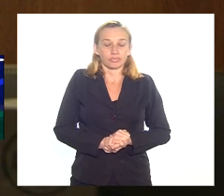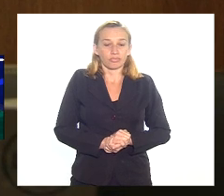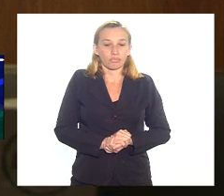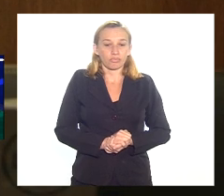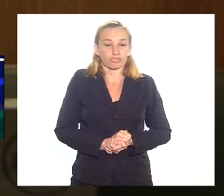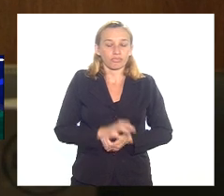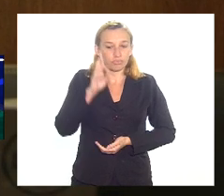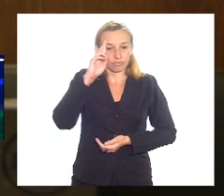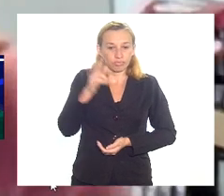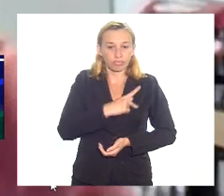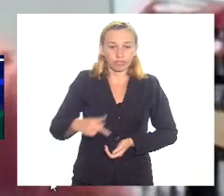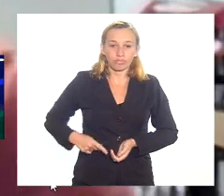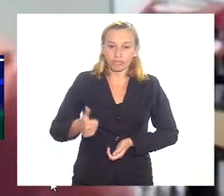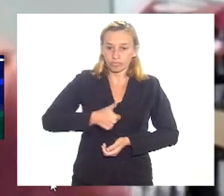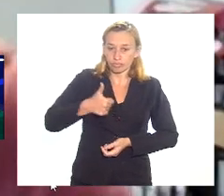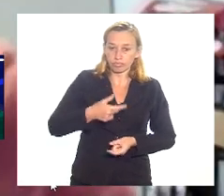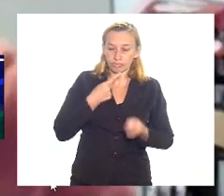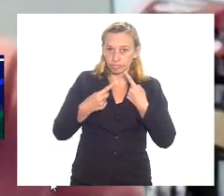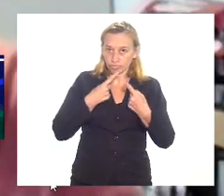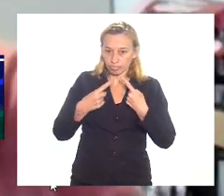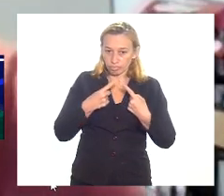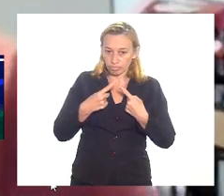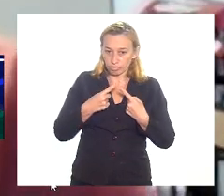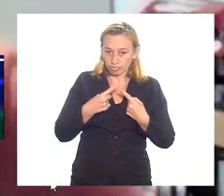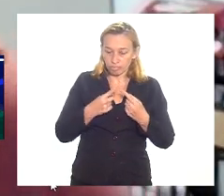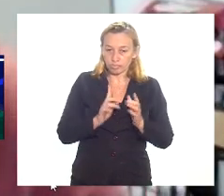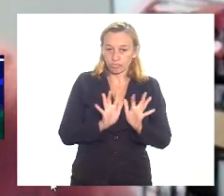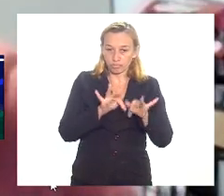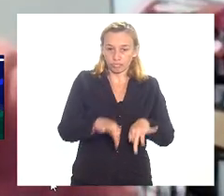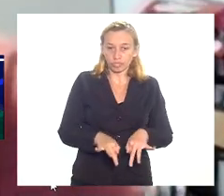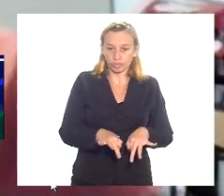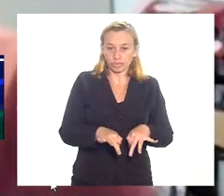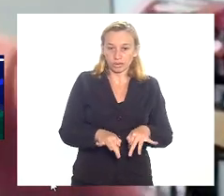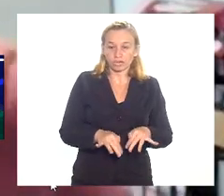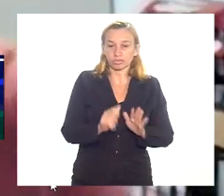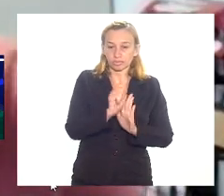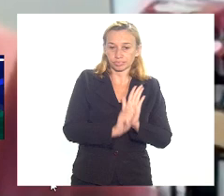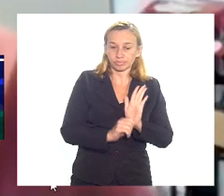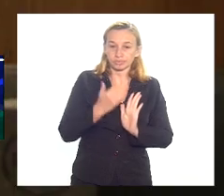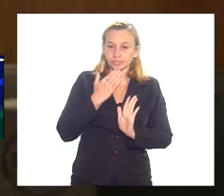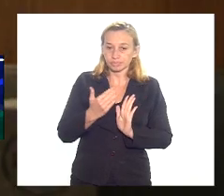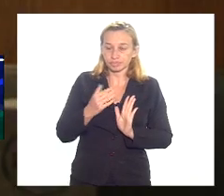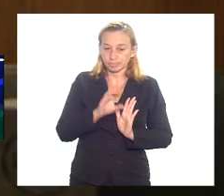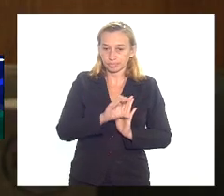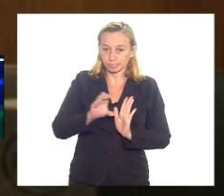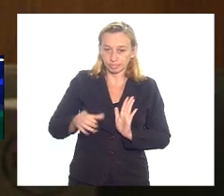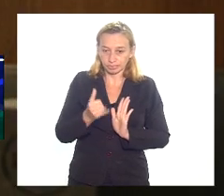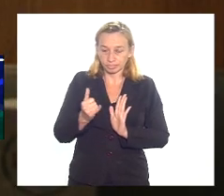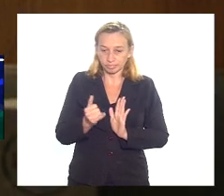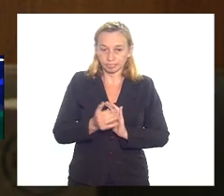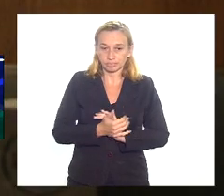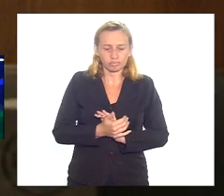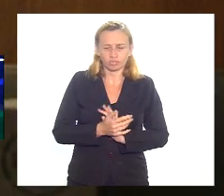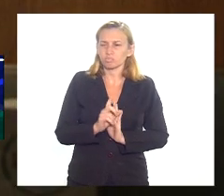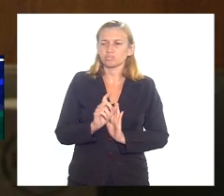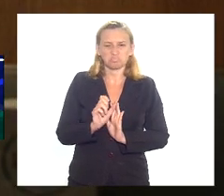Senhor presidente, está em primeira discussão, então acho que ainda não cabe forma final de redação pedida pela CCJ. Não, pode mas ser, o... mas eu